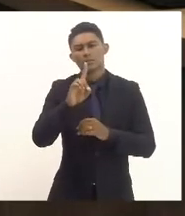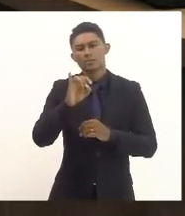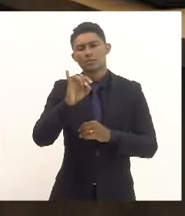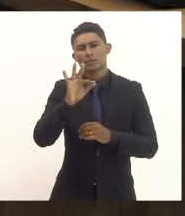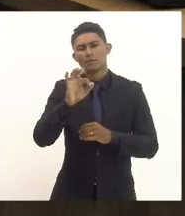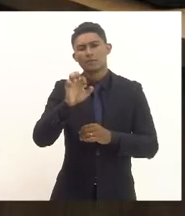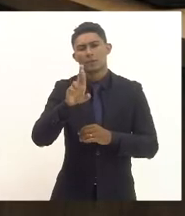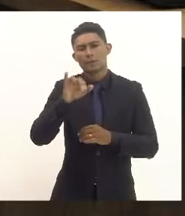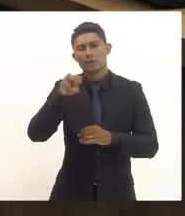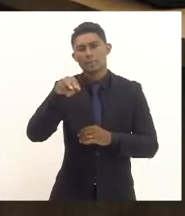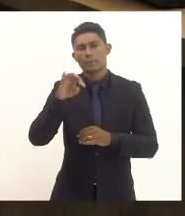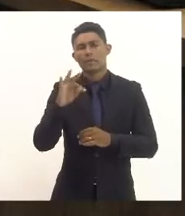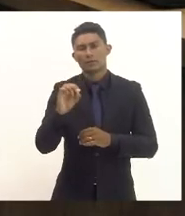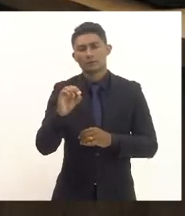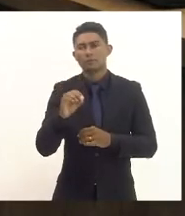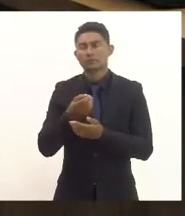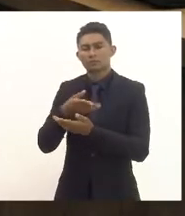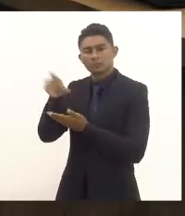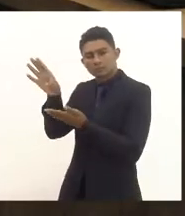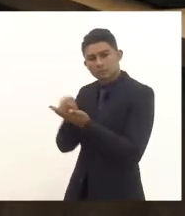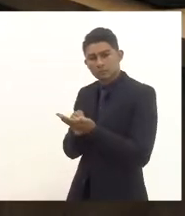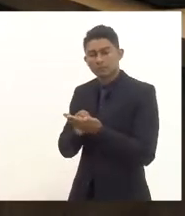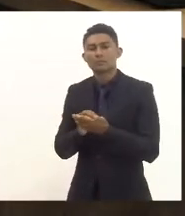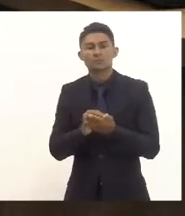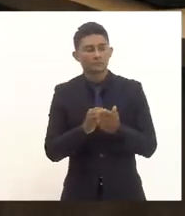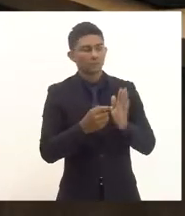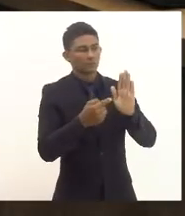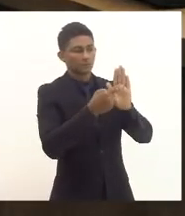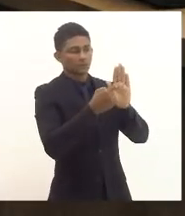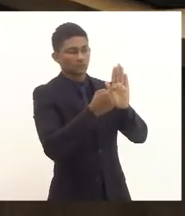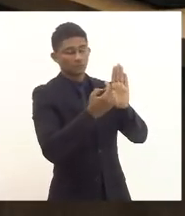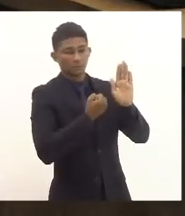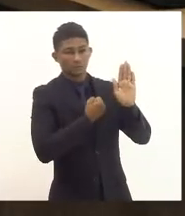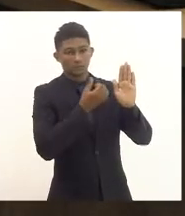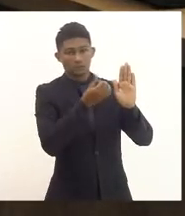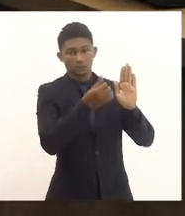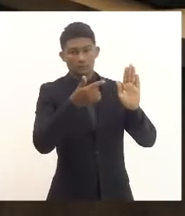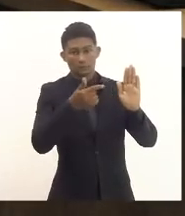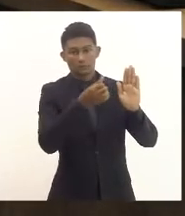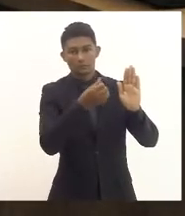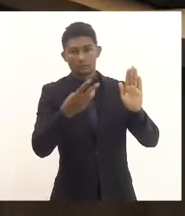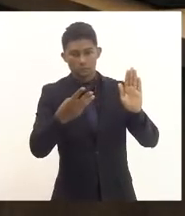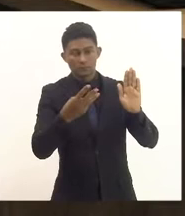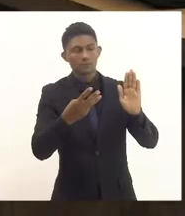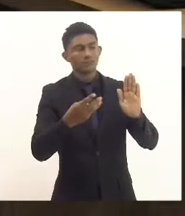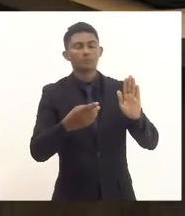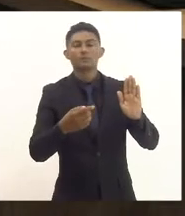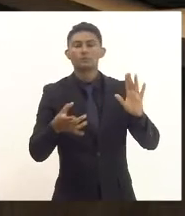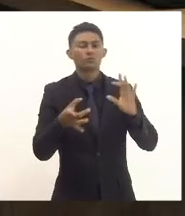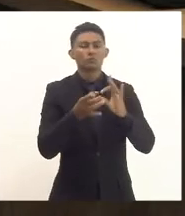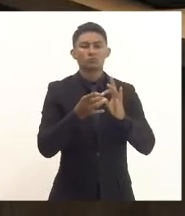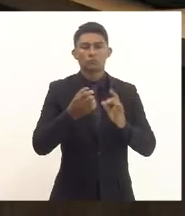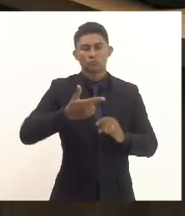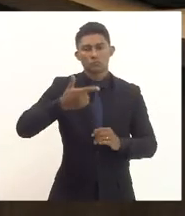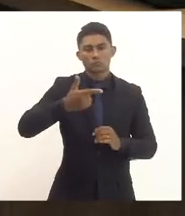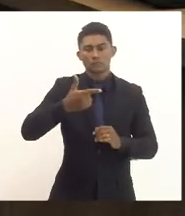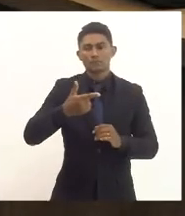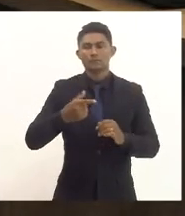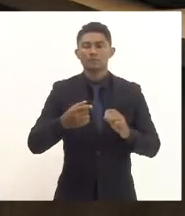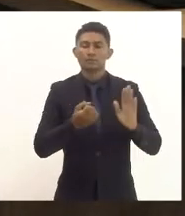para si colando os itens 62 e 63 do anexo segundo do inciso